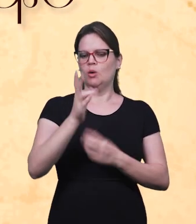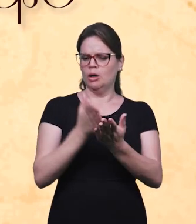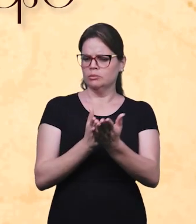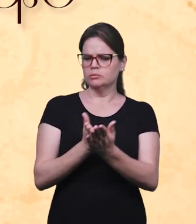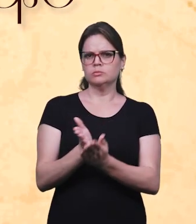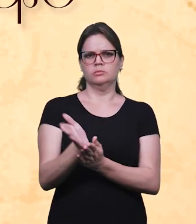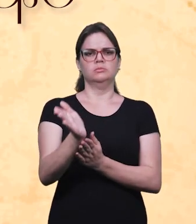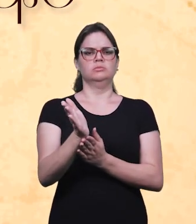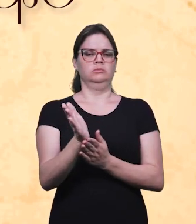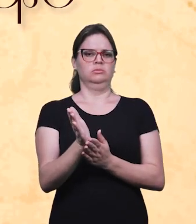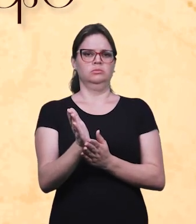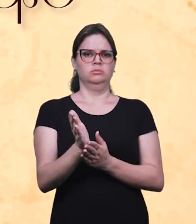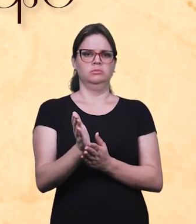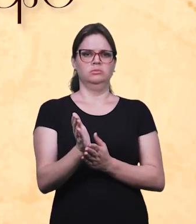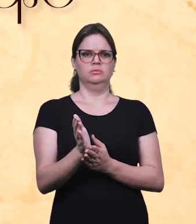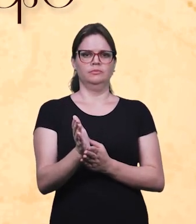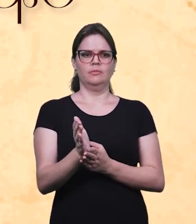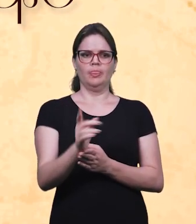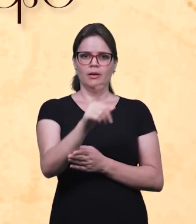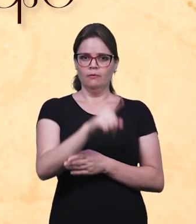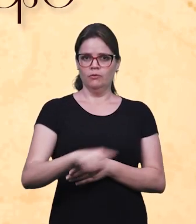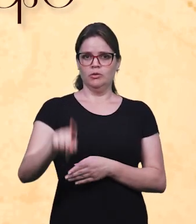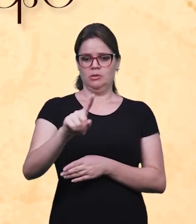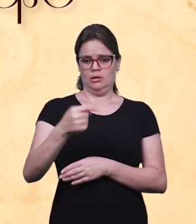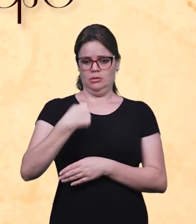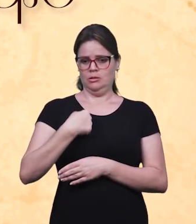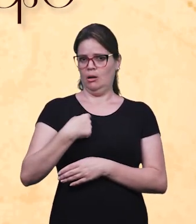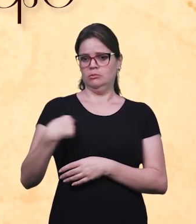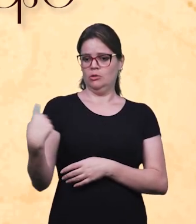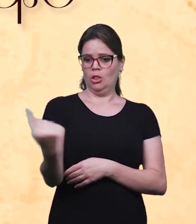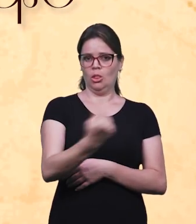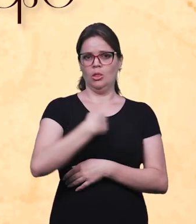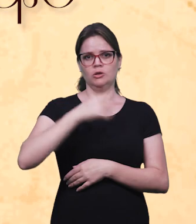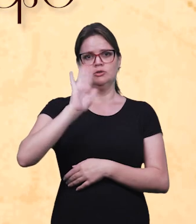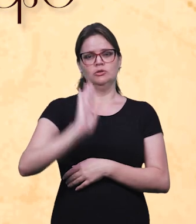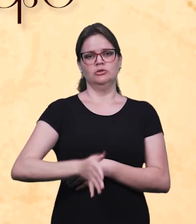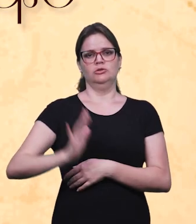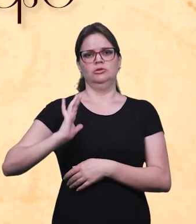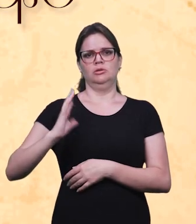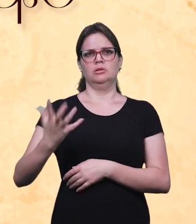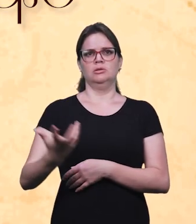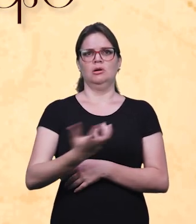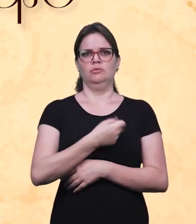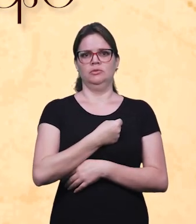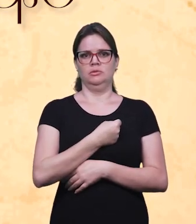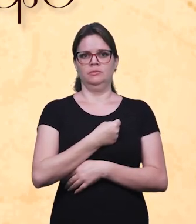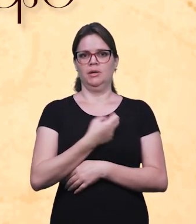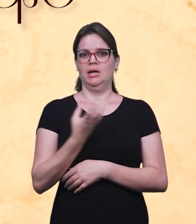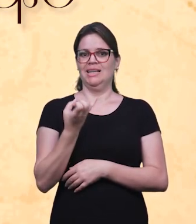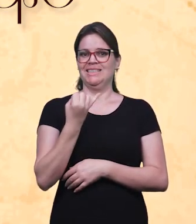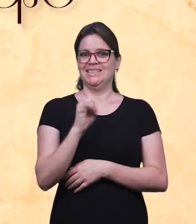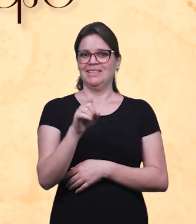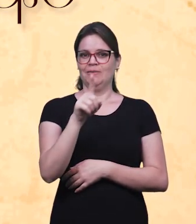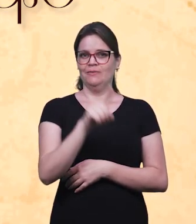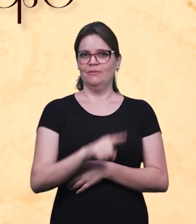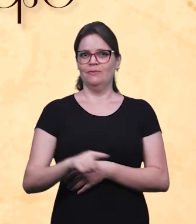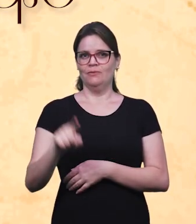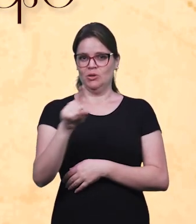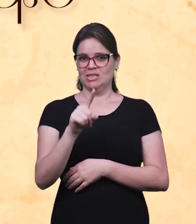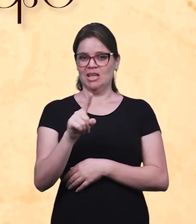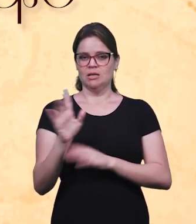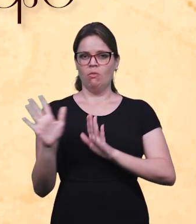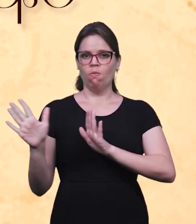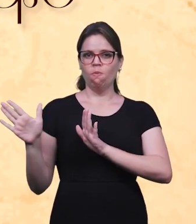permaneceis, pelo qual também sois salvos, se o retiverdes, tal